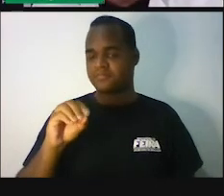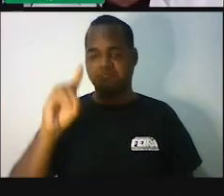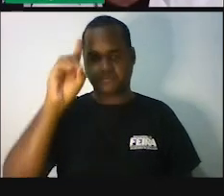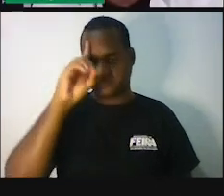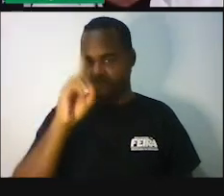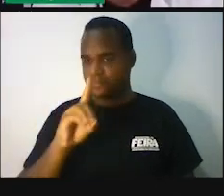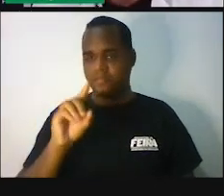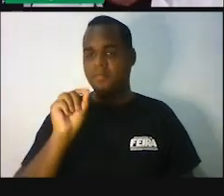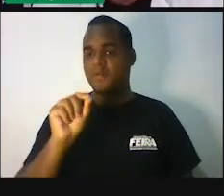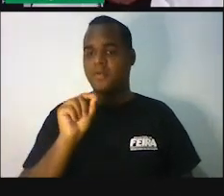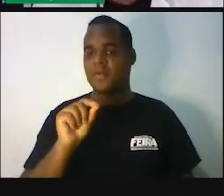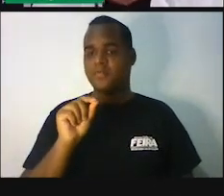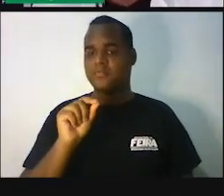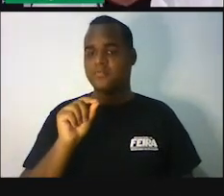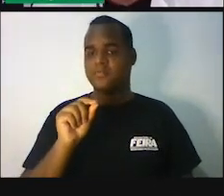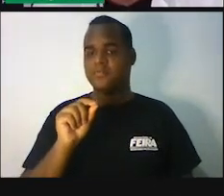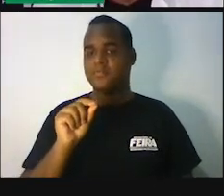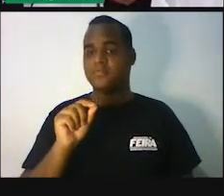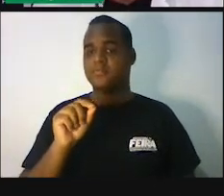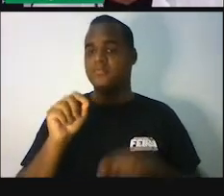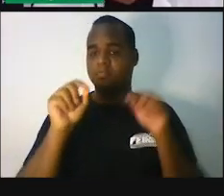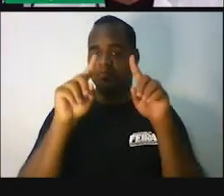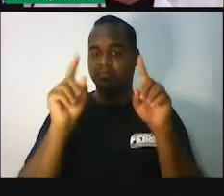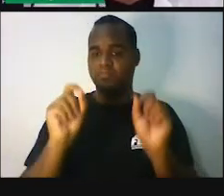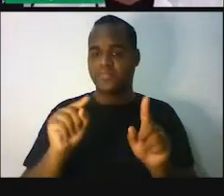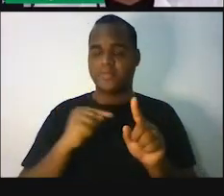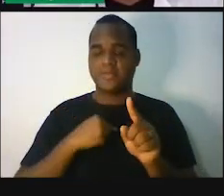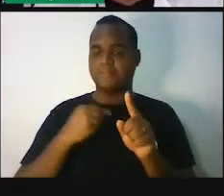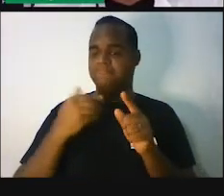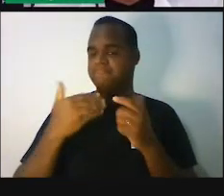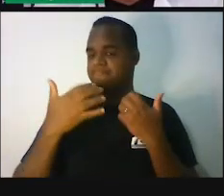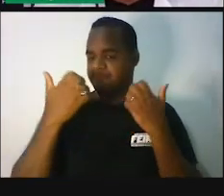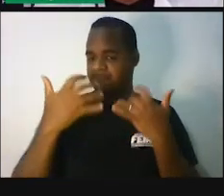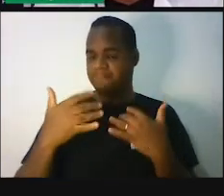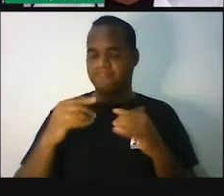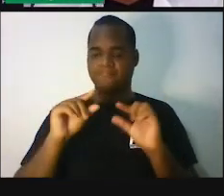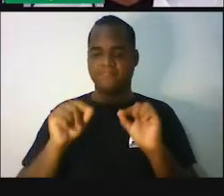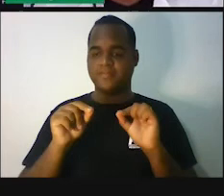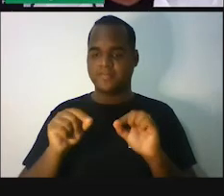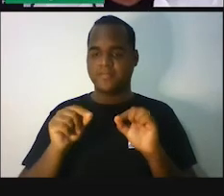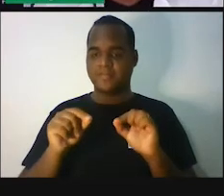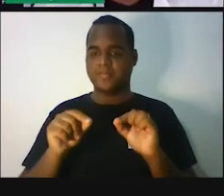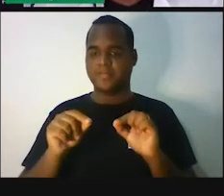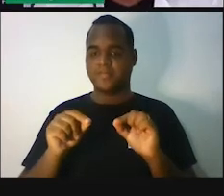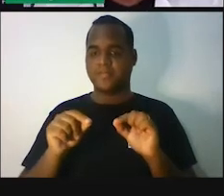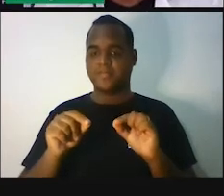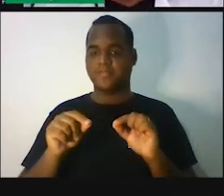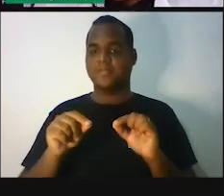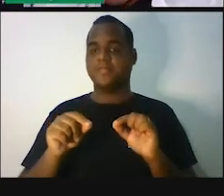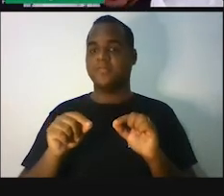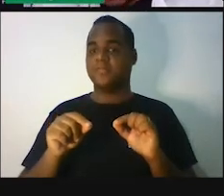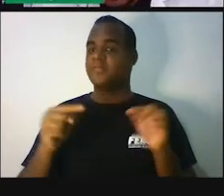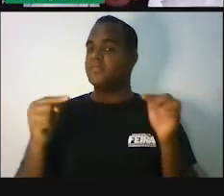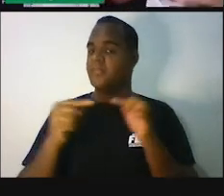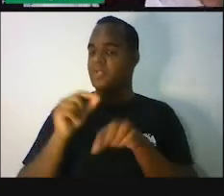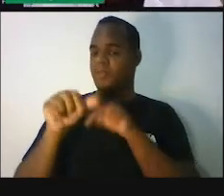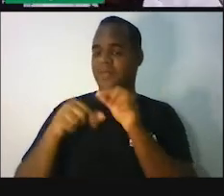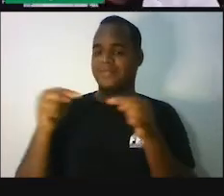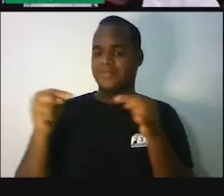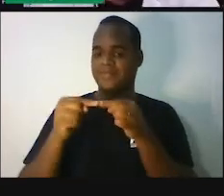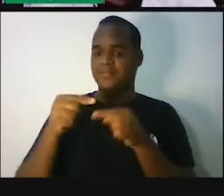chamou de interrogação, vai ficar a interrogação dividido por 7.